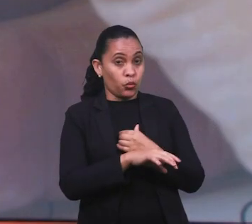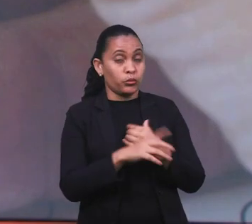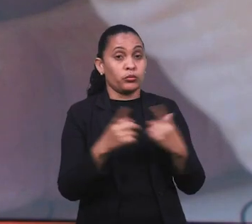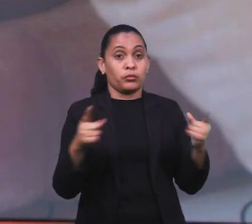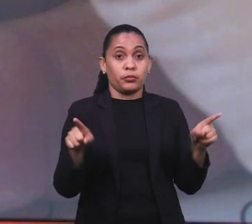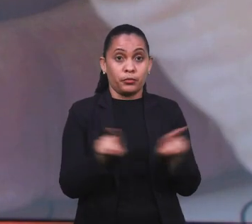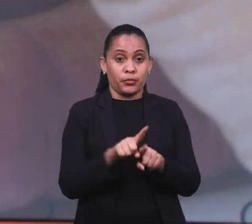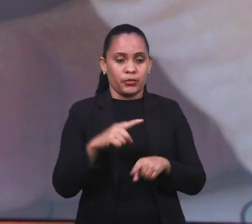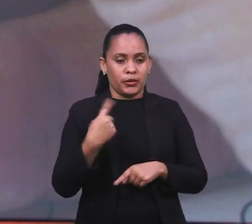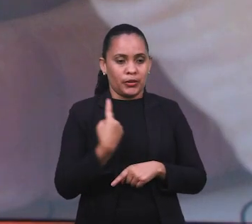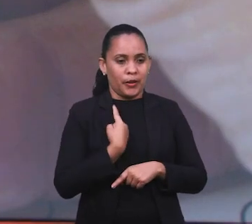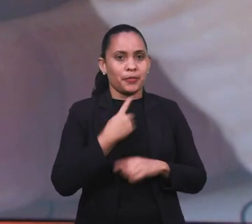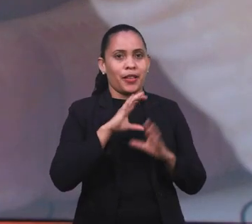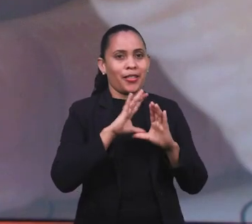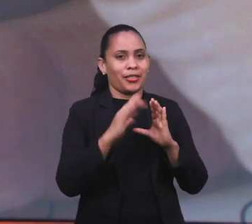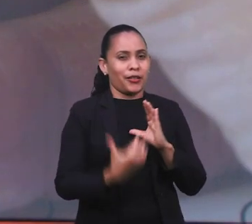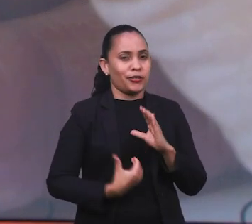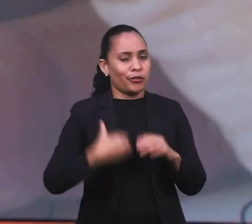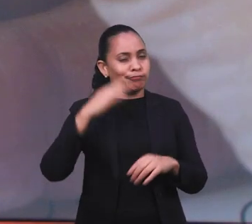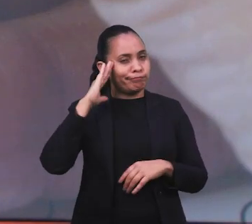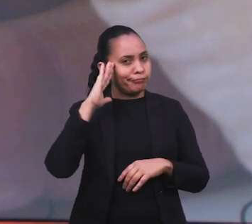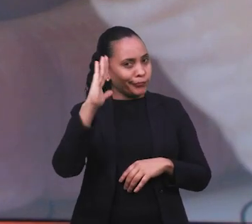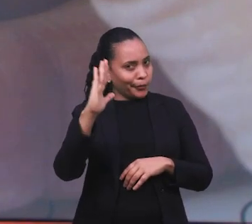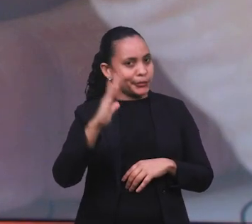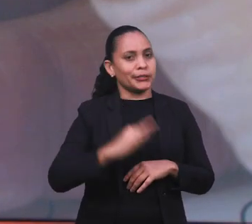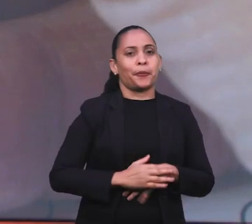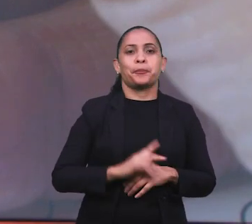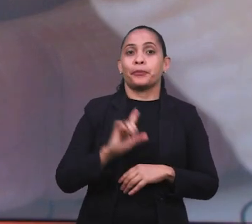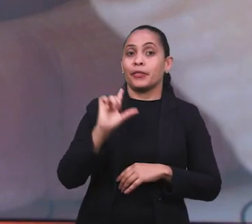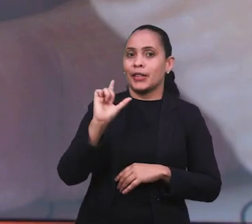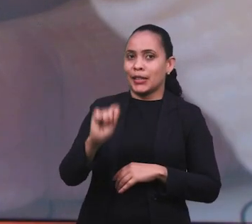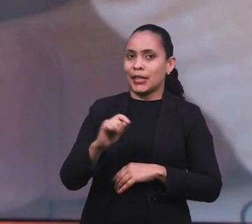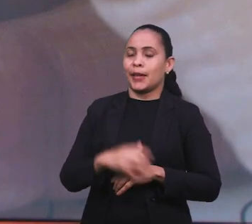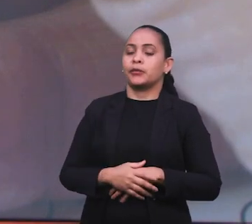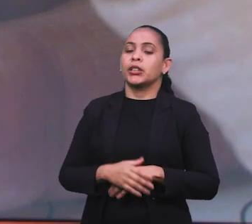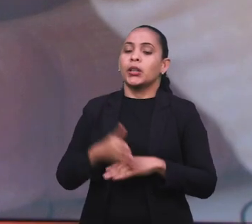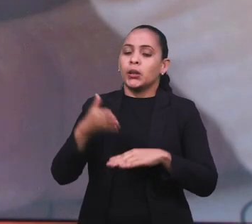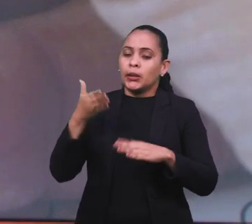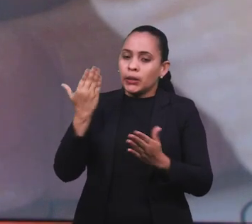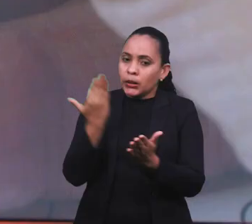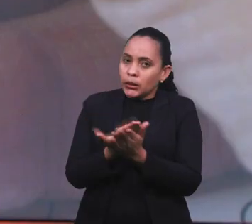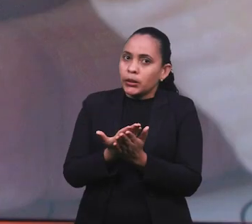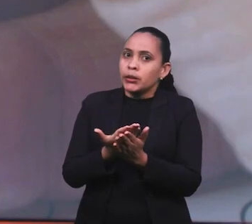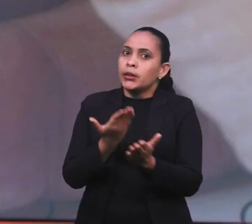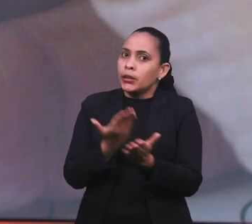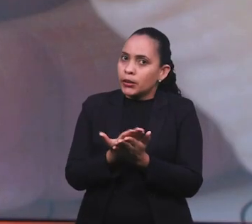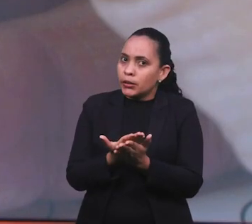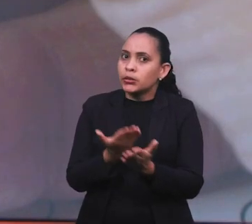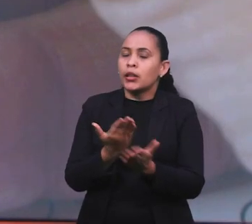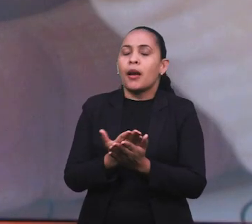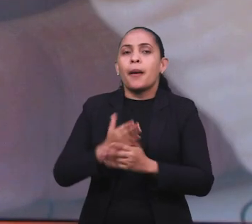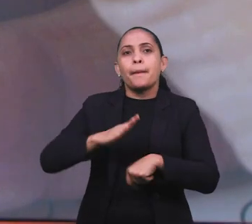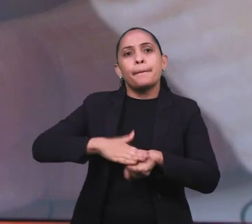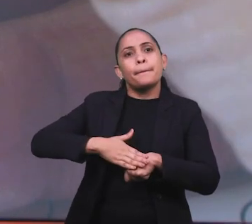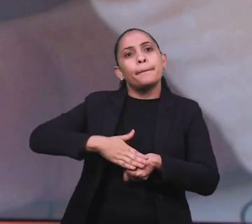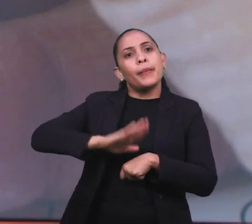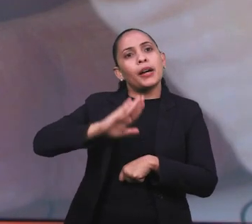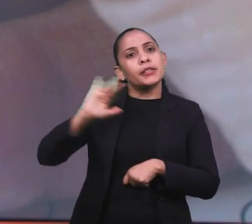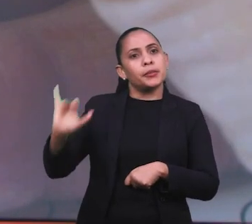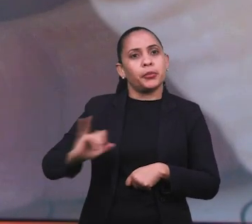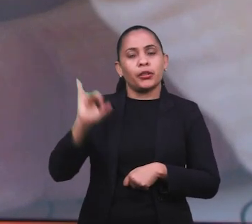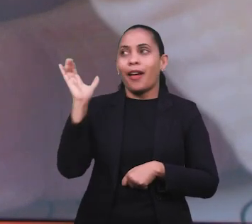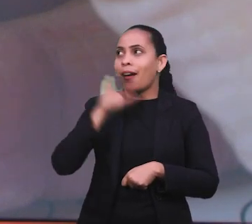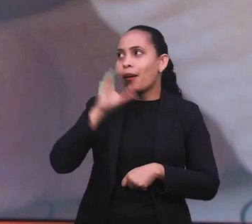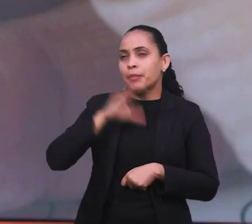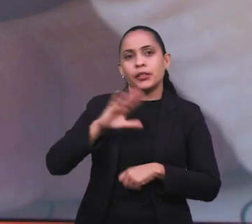público, a gente tem que ter uma característica fundamental, que é a constância nos estudos. Isso para nós é o mais